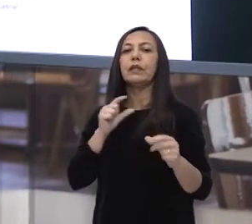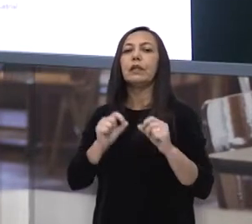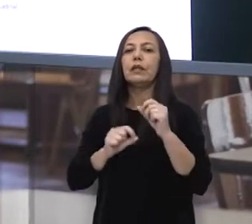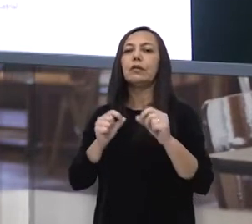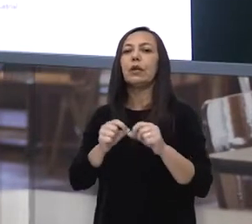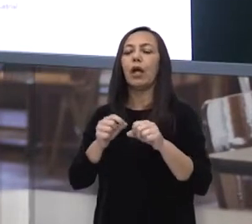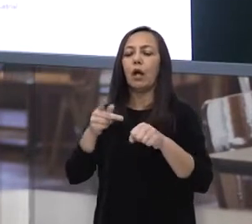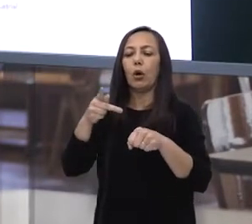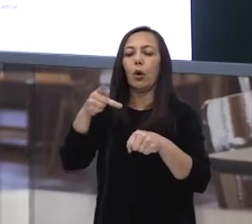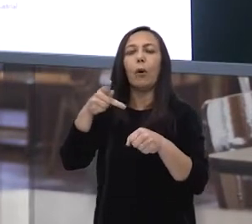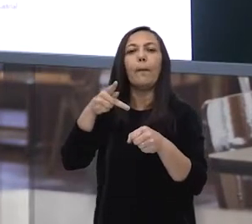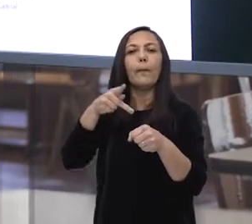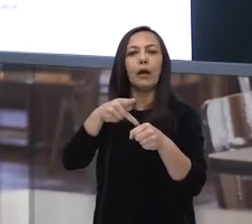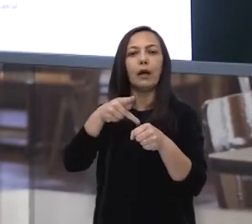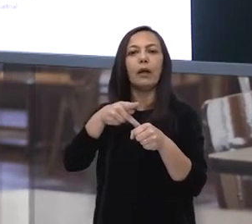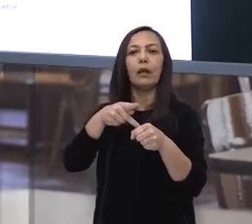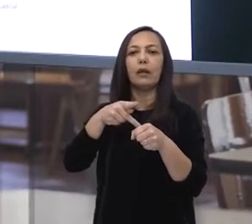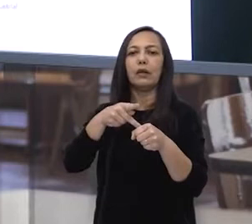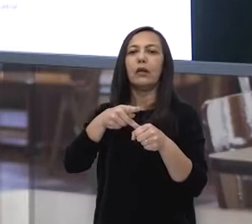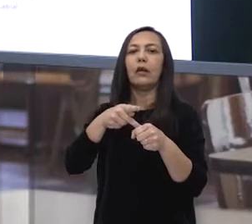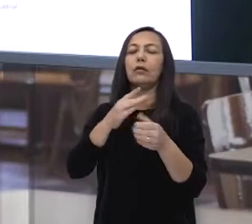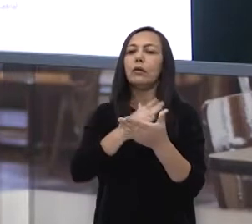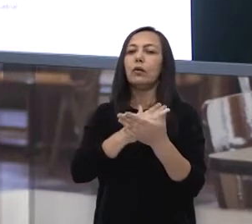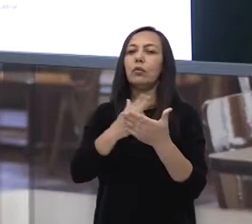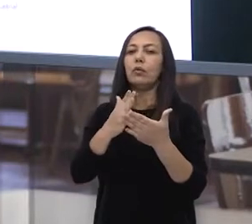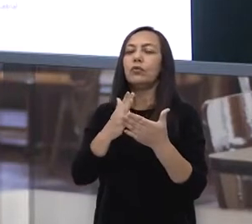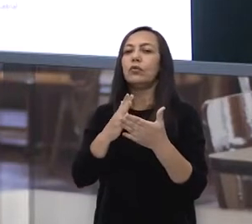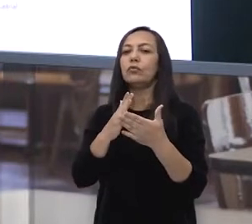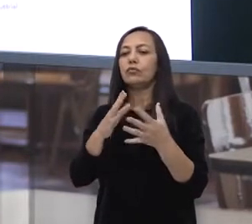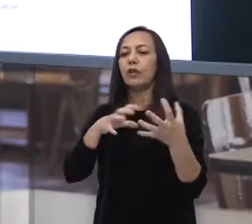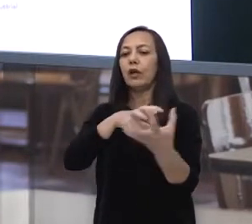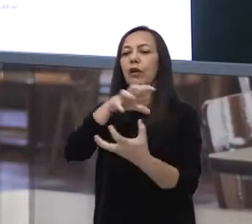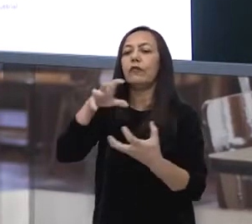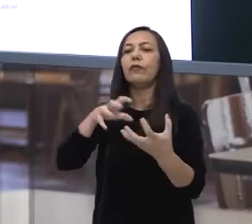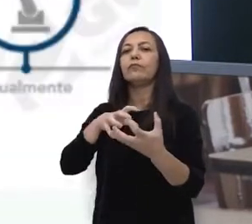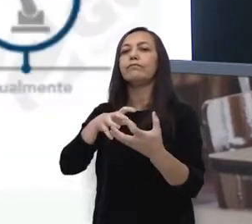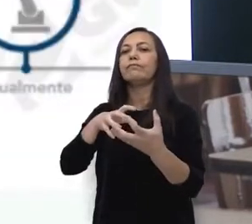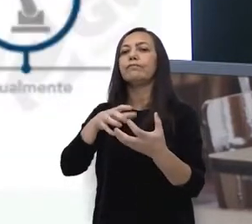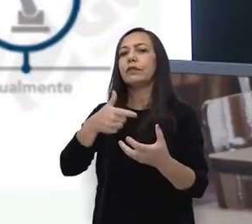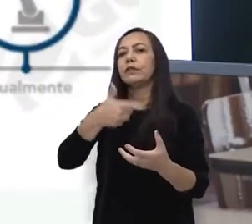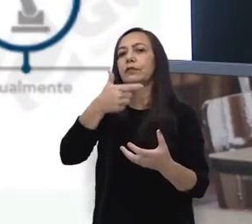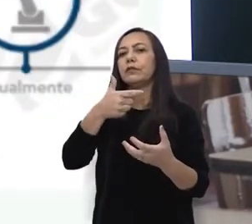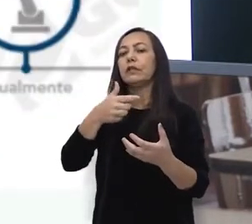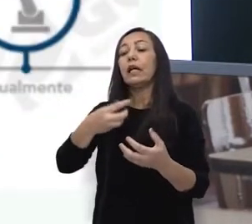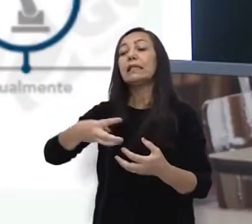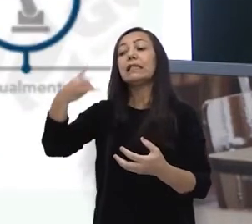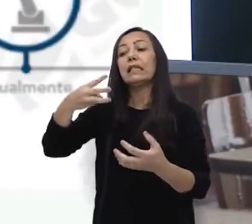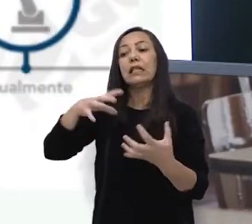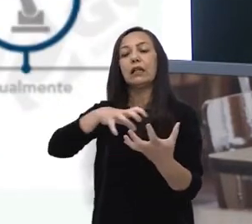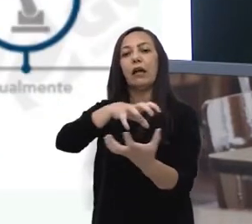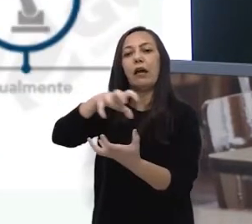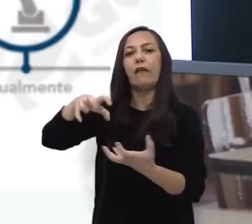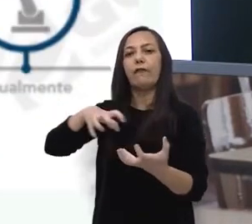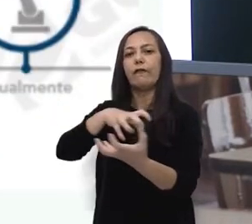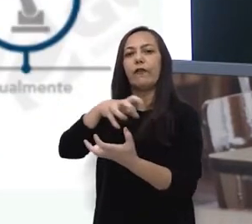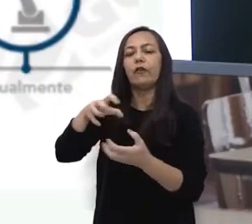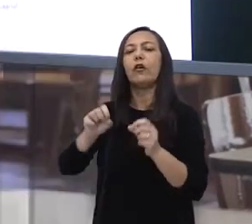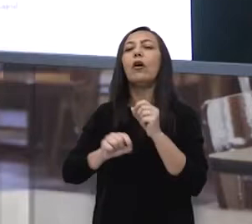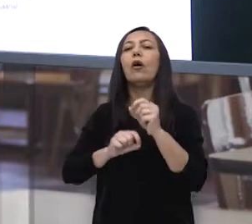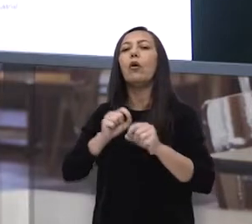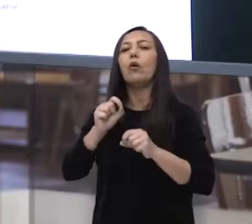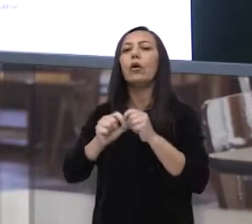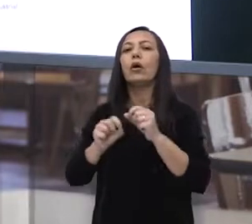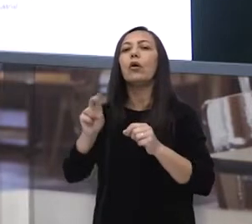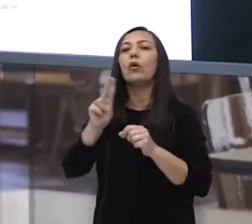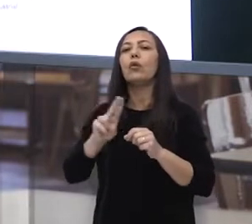o petróleo, que foi o advento da indústria, né? Já na terceira revolução, a gente tem a automatização, a automação,